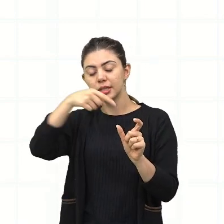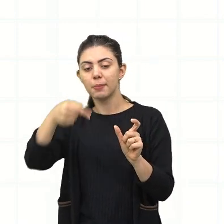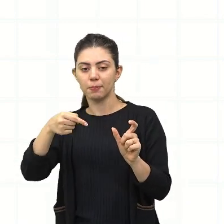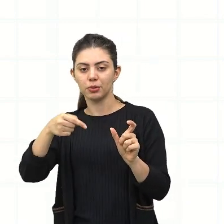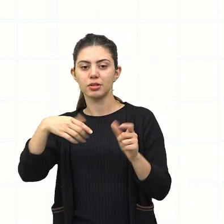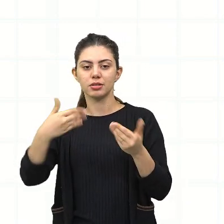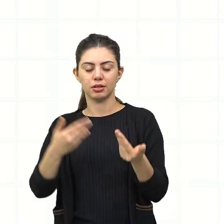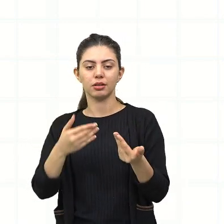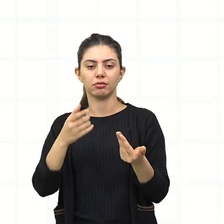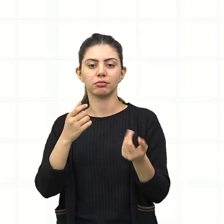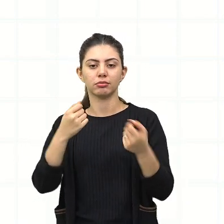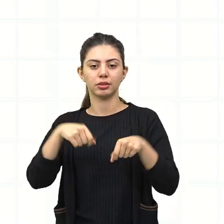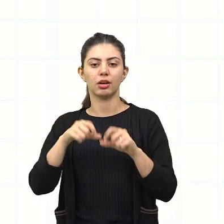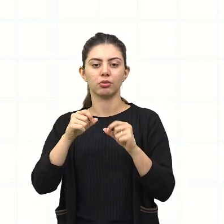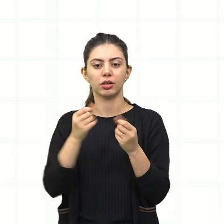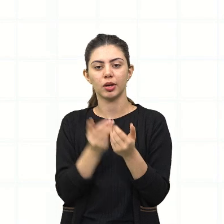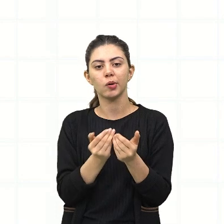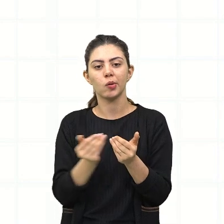oração